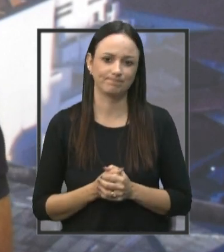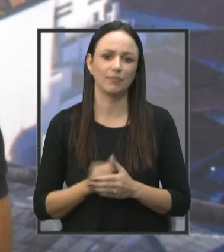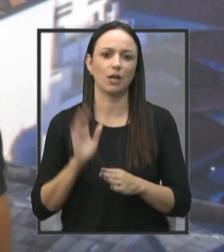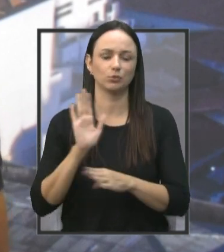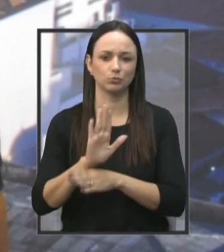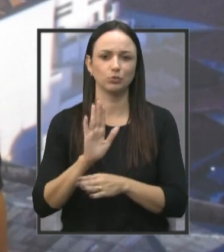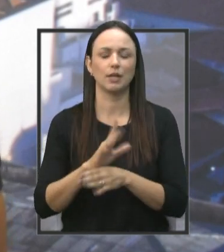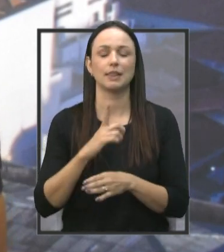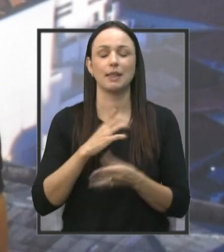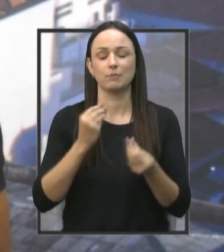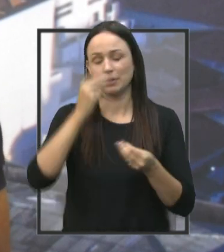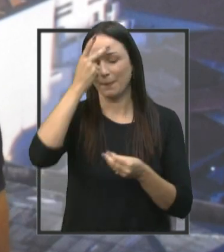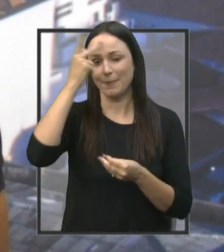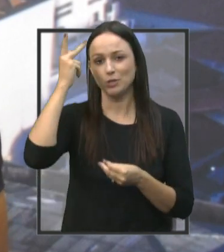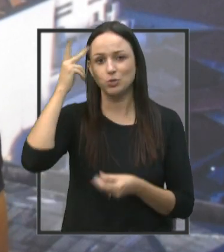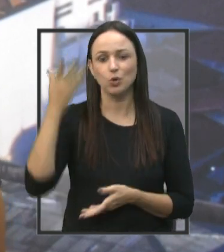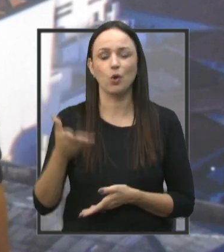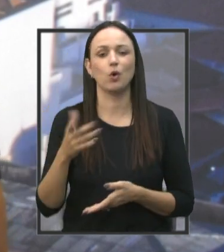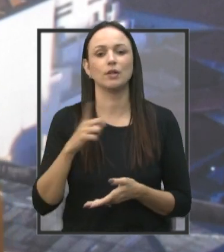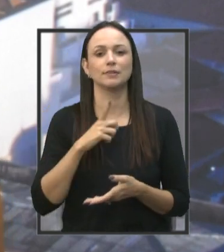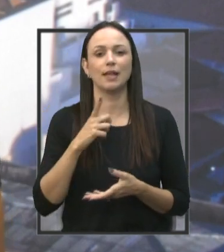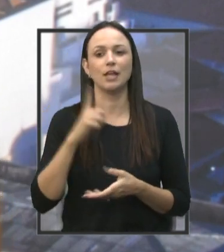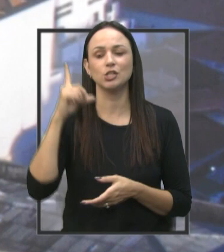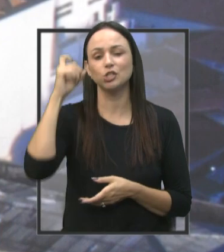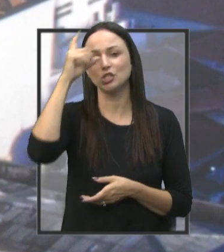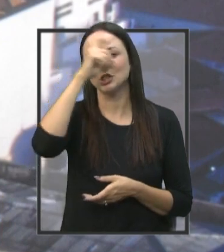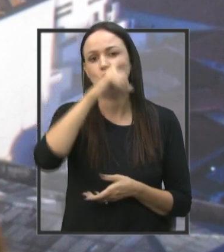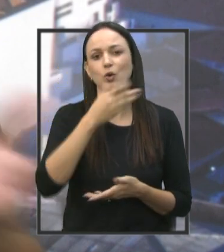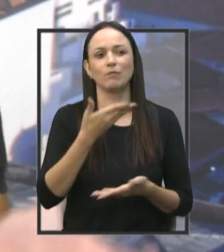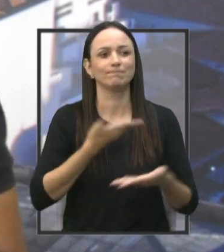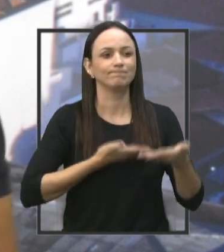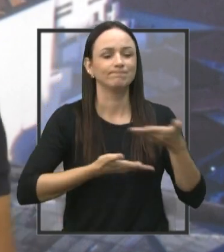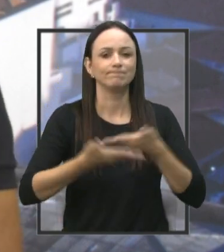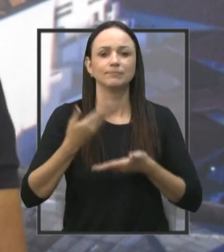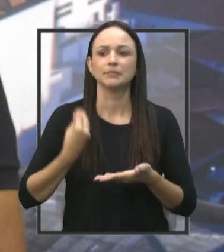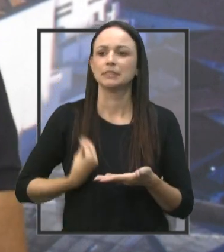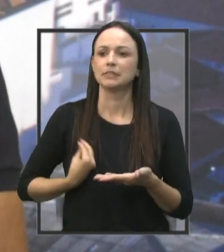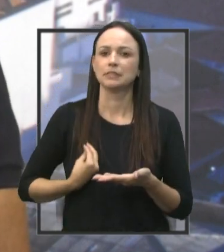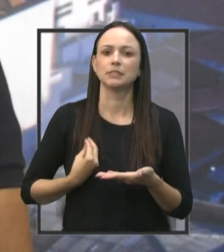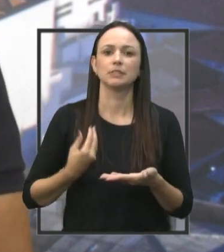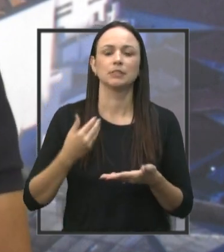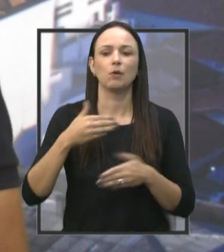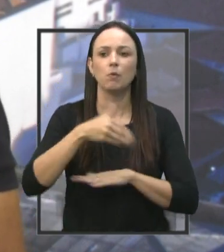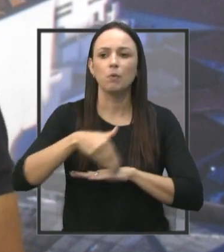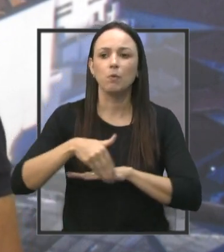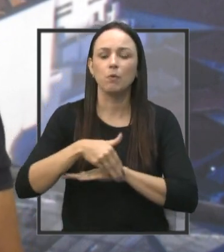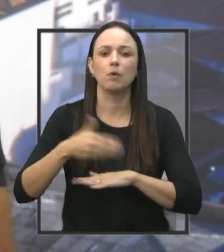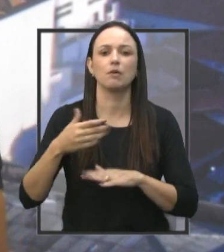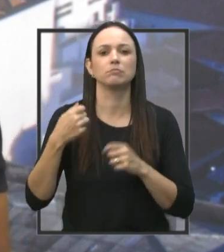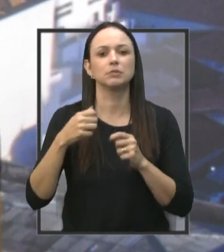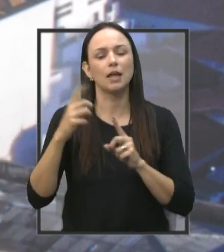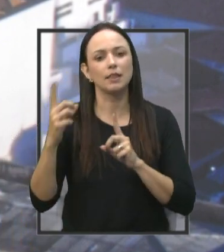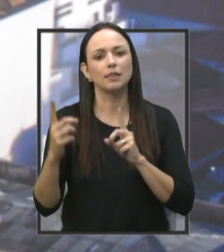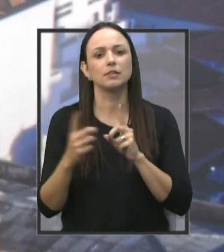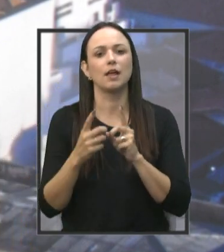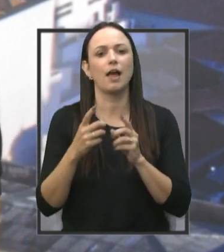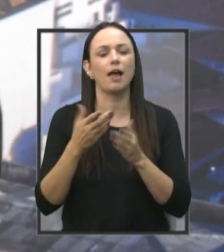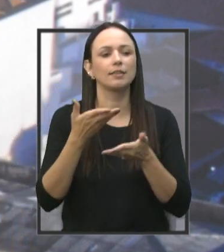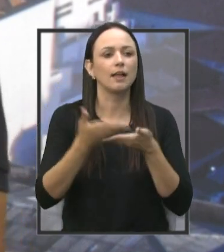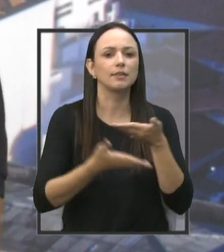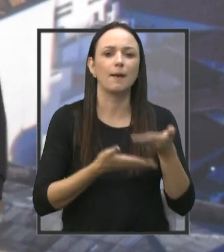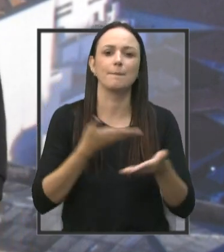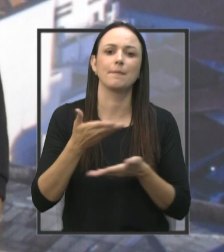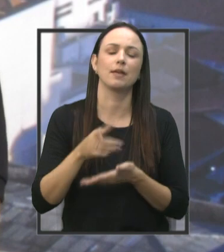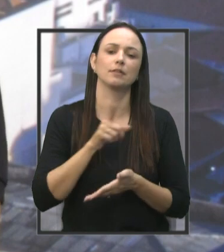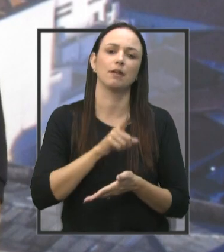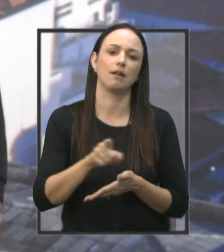como existem pessoas que elas têm muita dificuldade do convívio na rua, elas precisam do atendimento, do tratamento